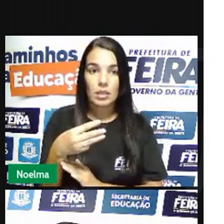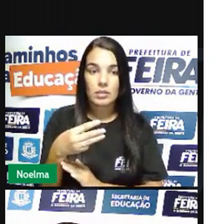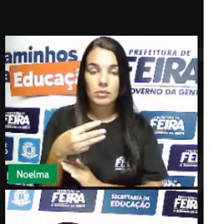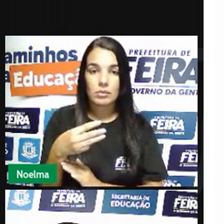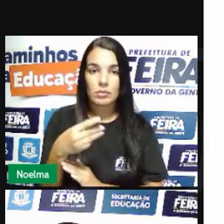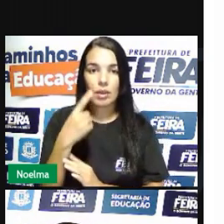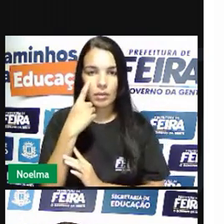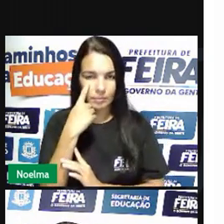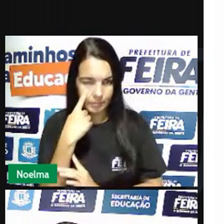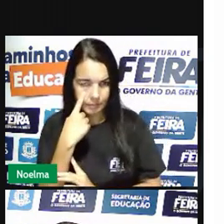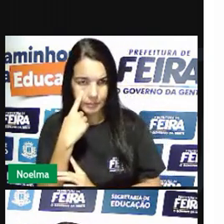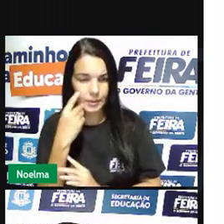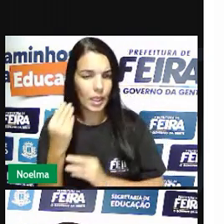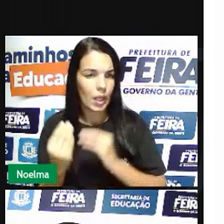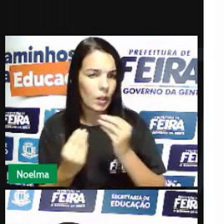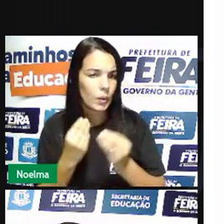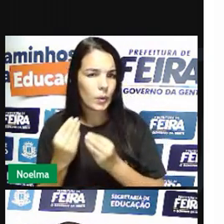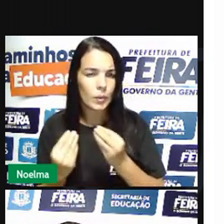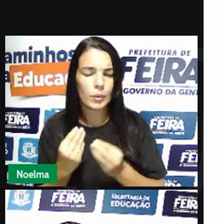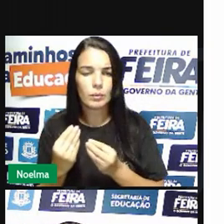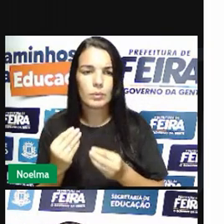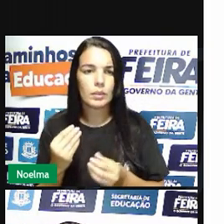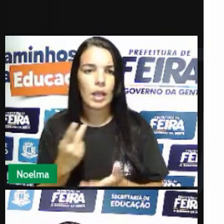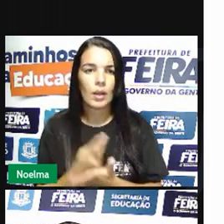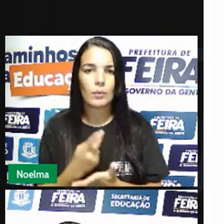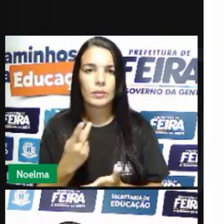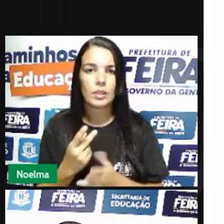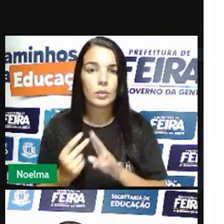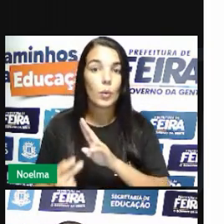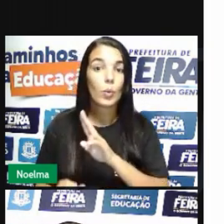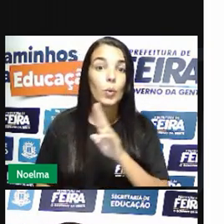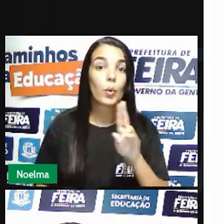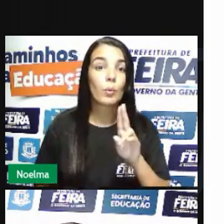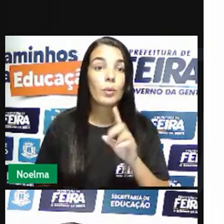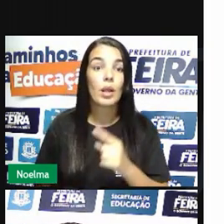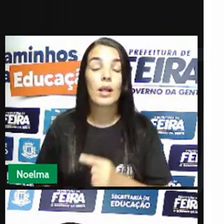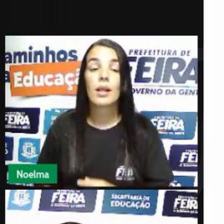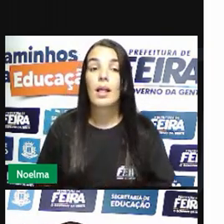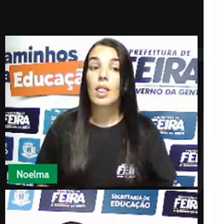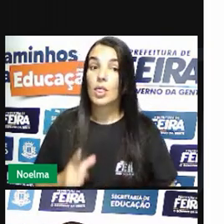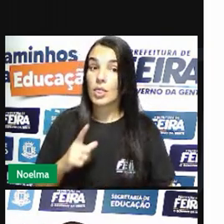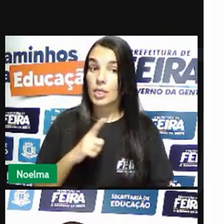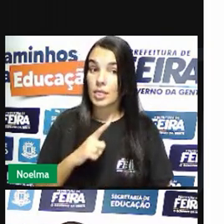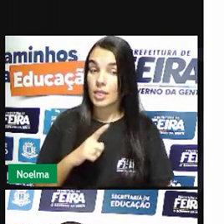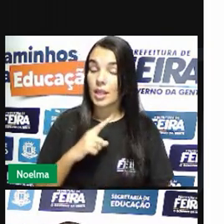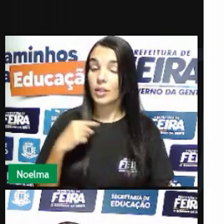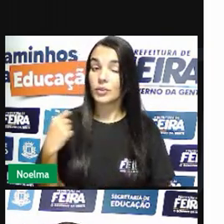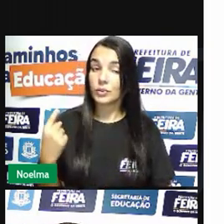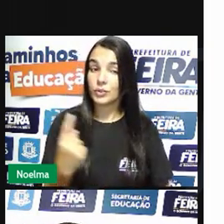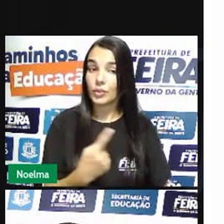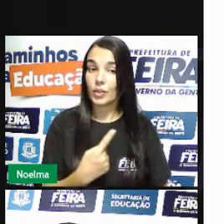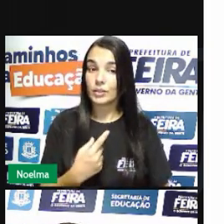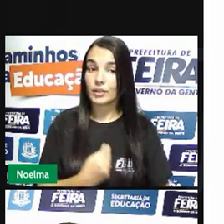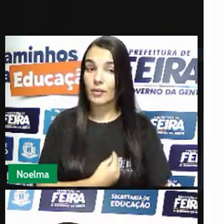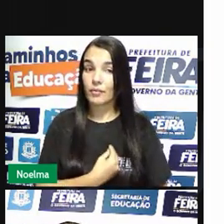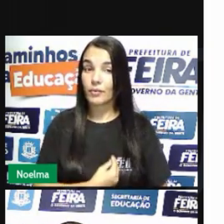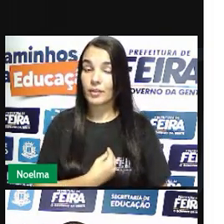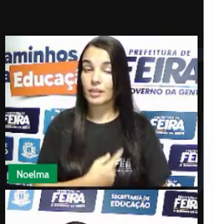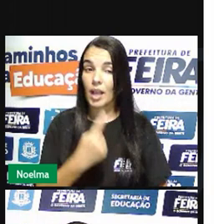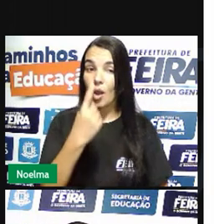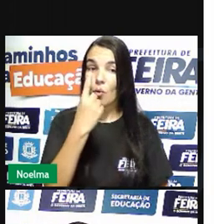é só para vocês terem uma ideia passamos cerca de um terço de nossa vida dormindo